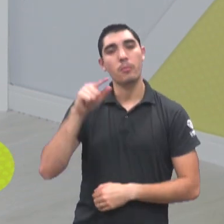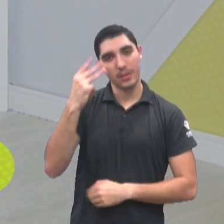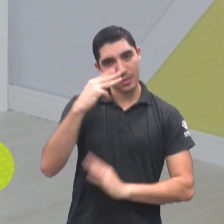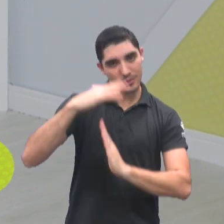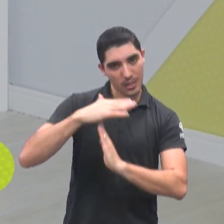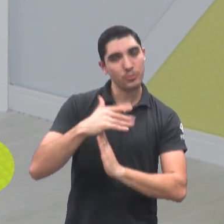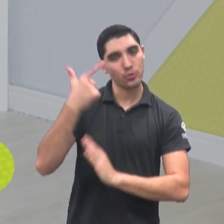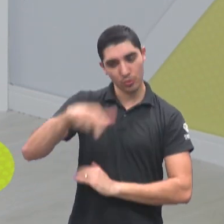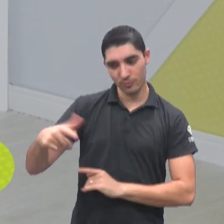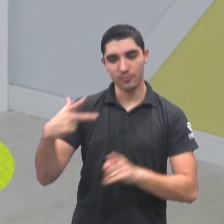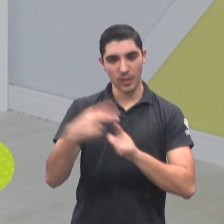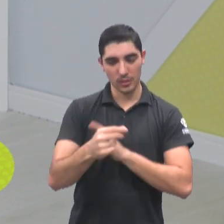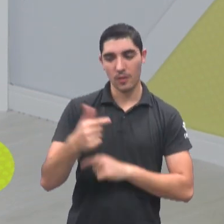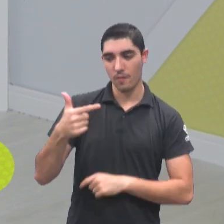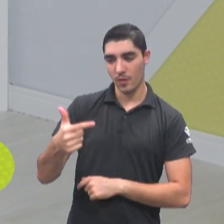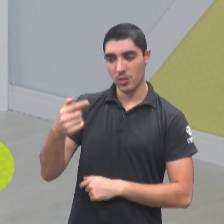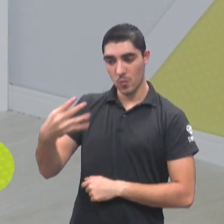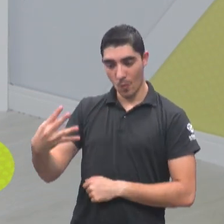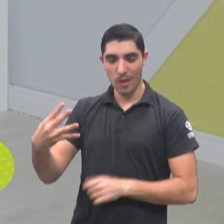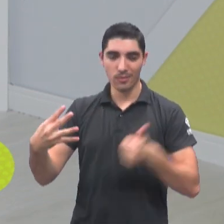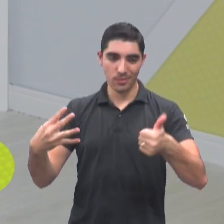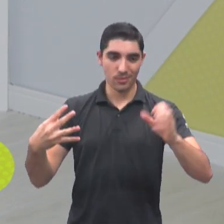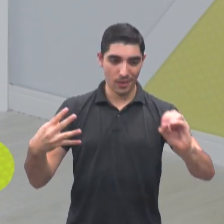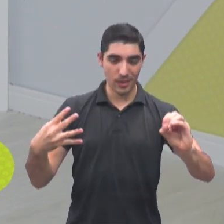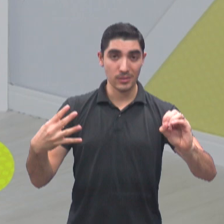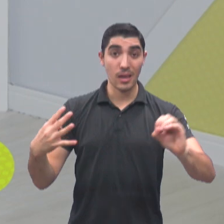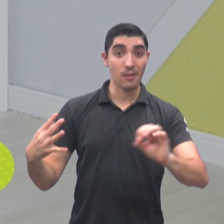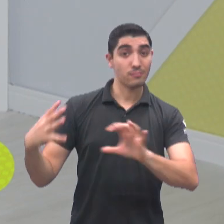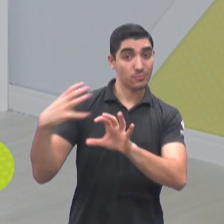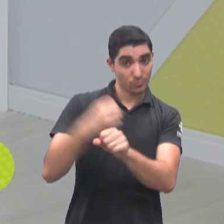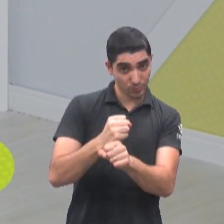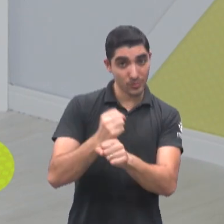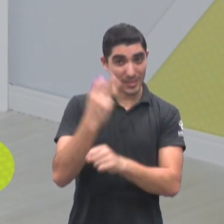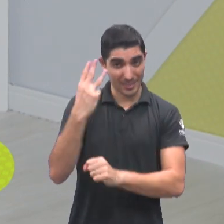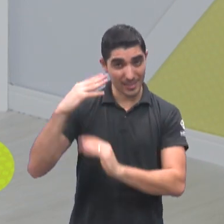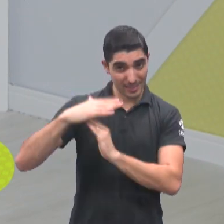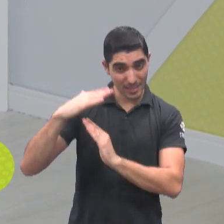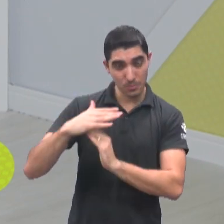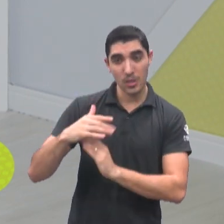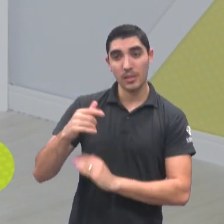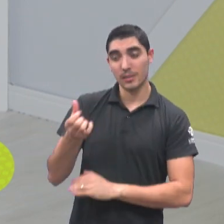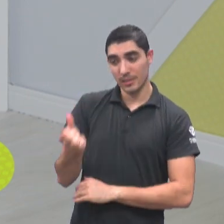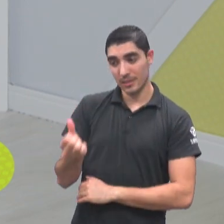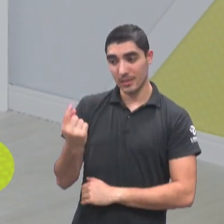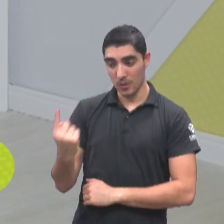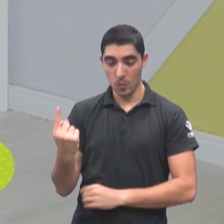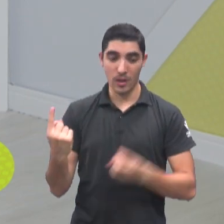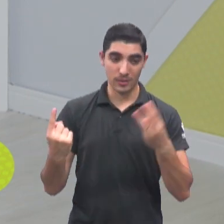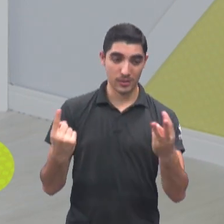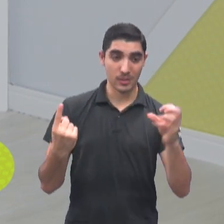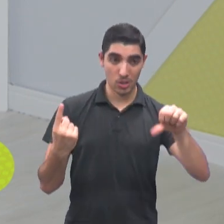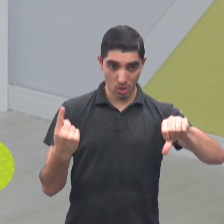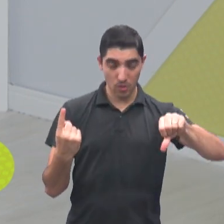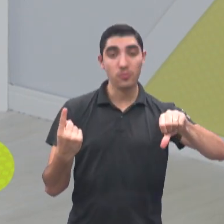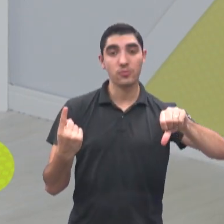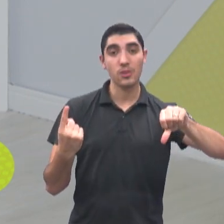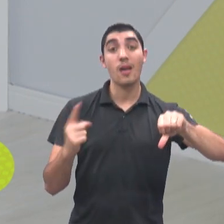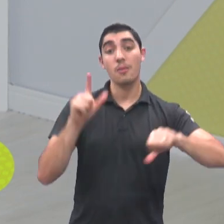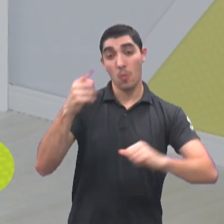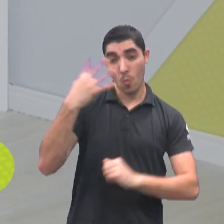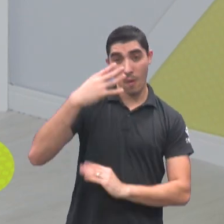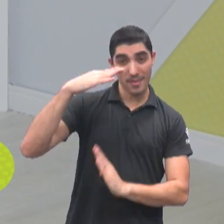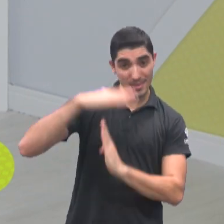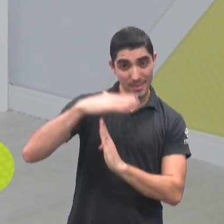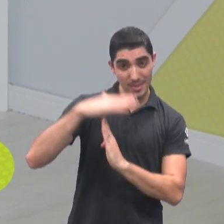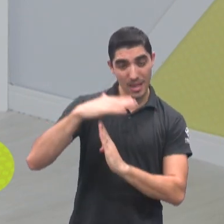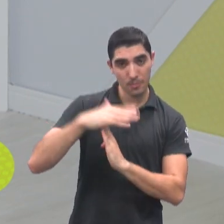Sampaio, 24-10, levou o jogo para os últimos 10 minutos, 61-39 para o Sampaio, aí no último quarto, os últimos 10